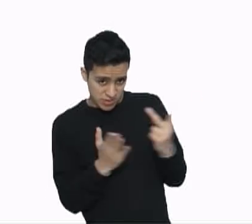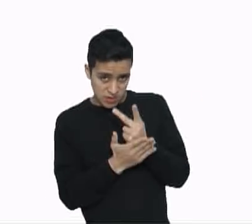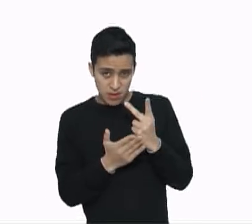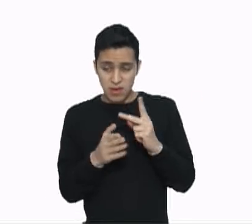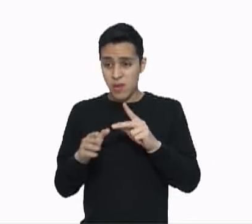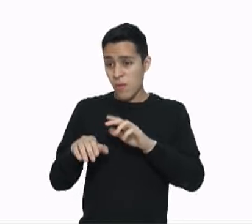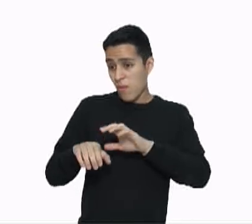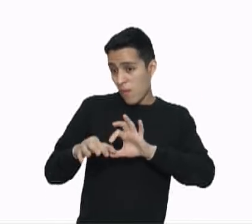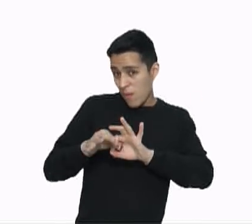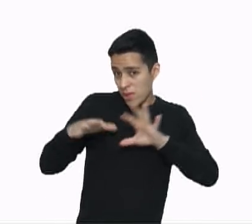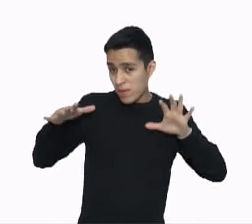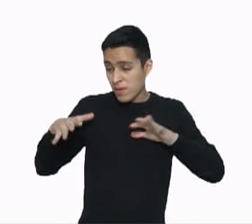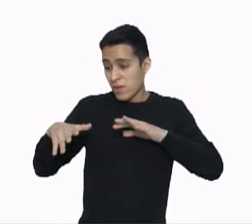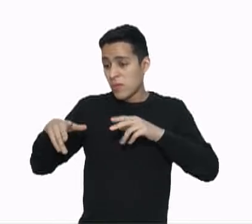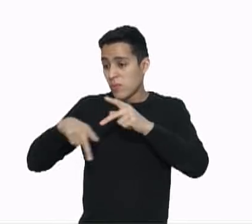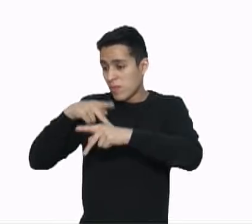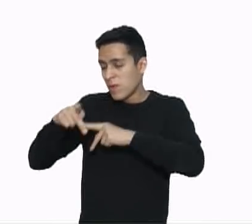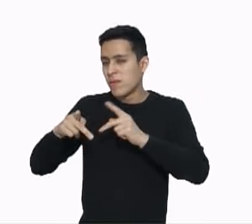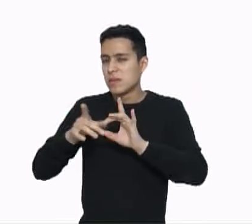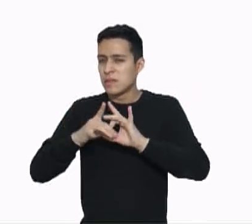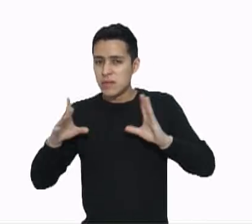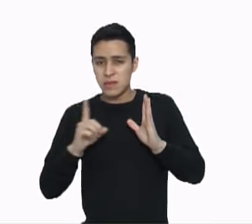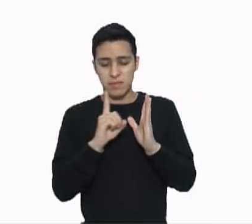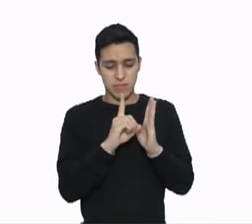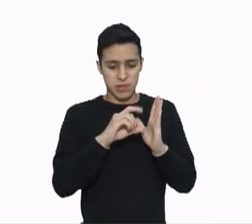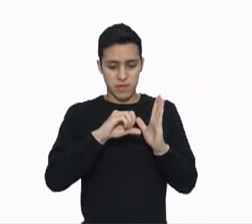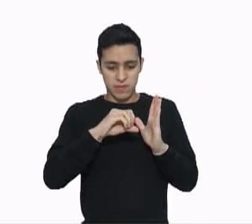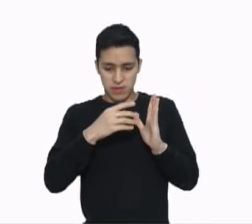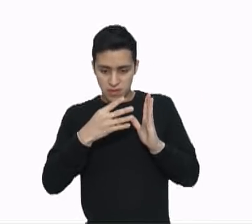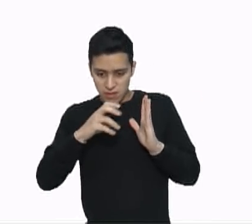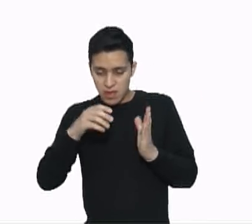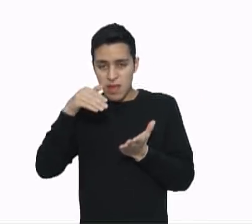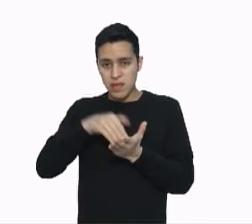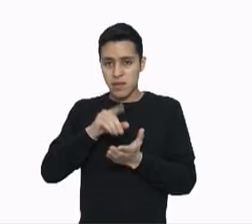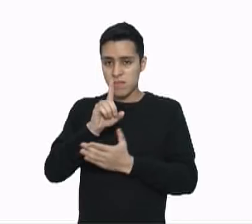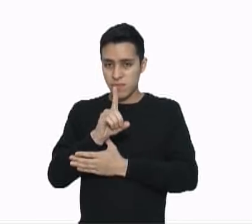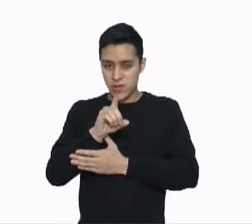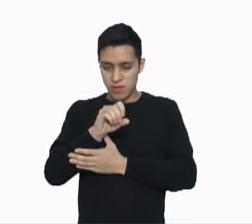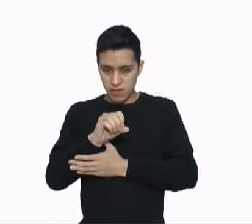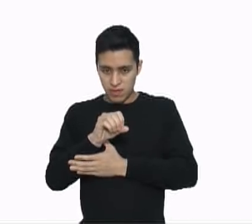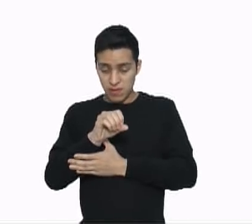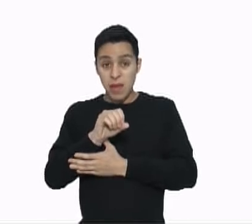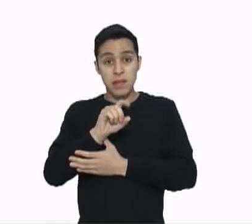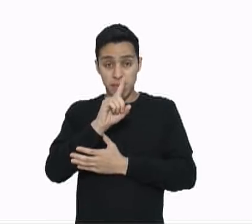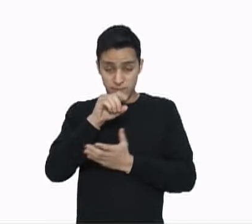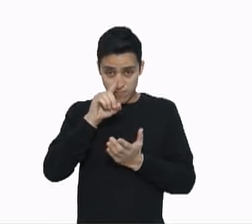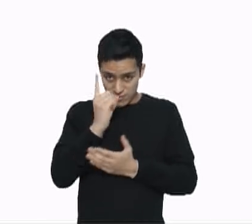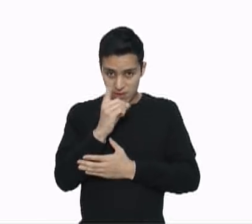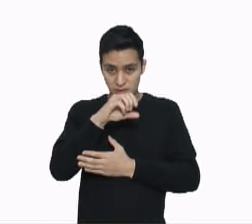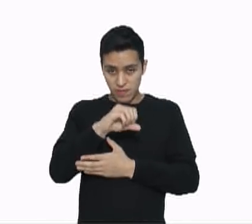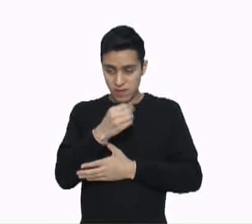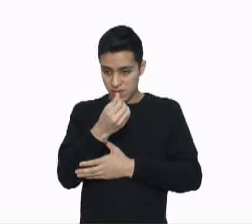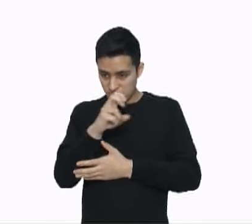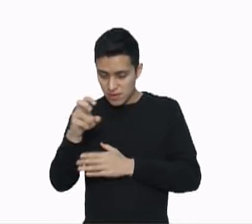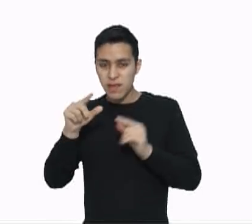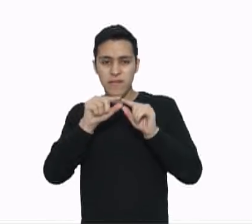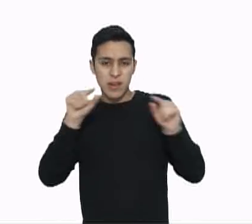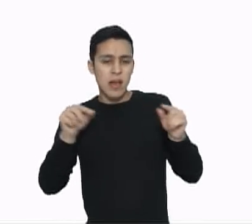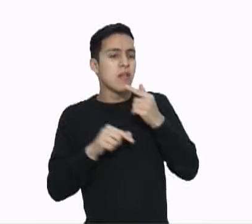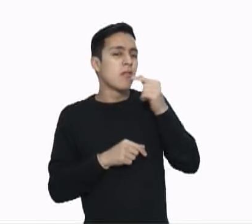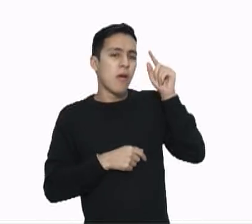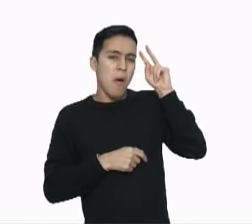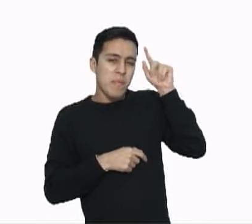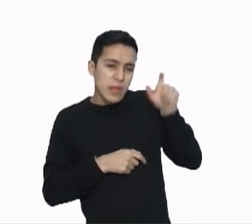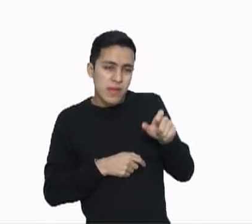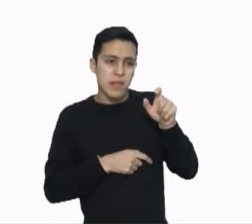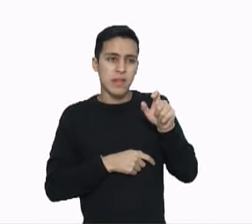dos povos que se libertaram entre 1945 e 1965. É uma frase do historiador Marc